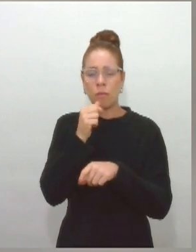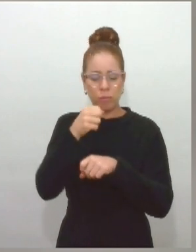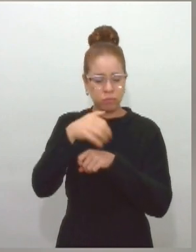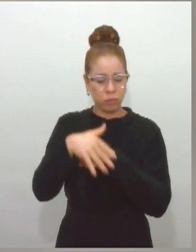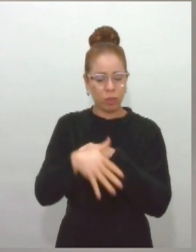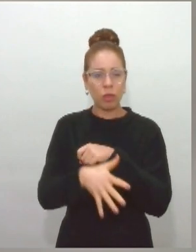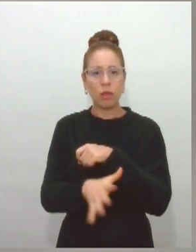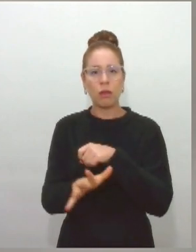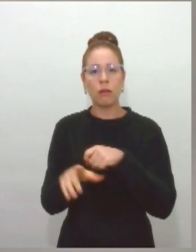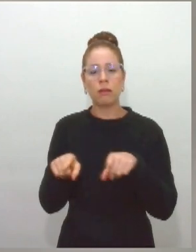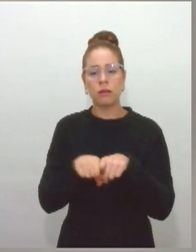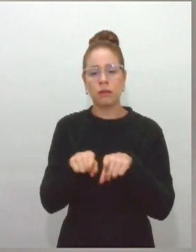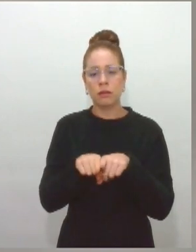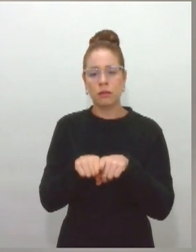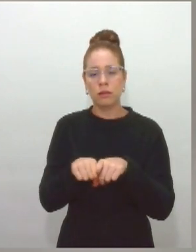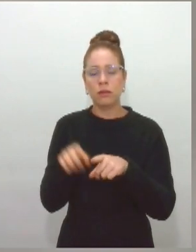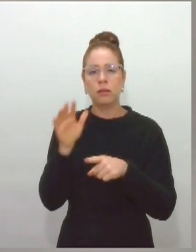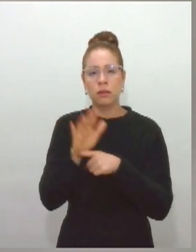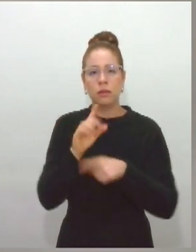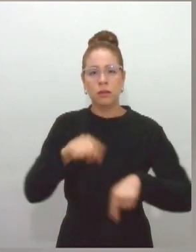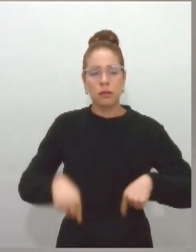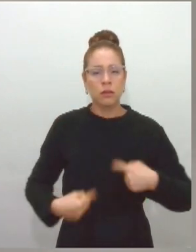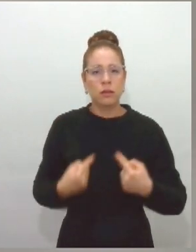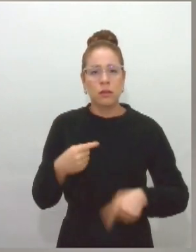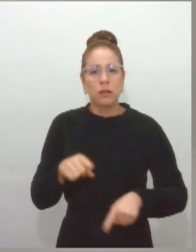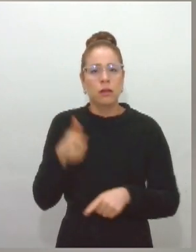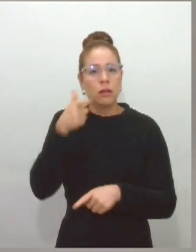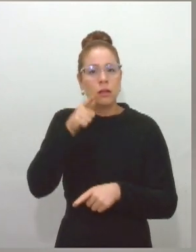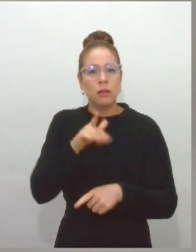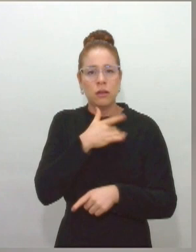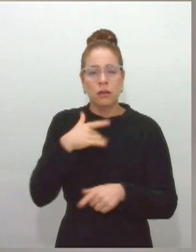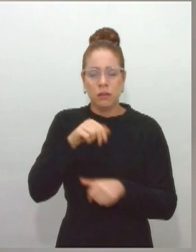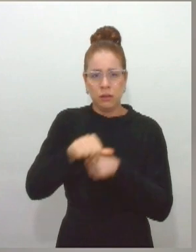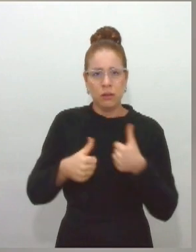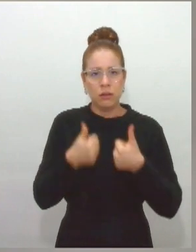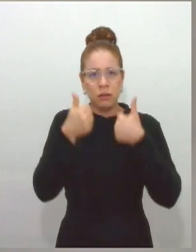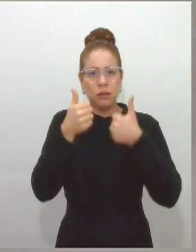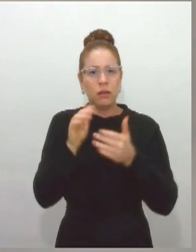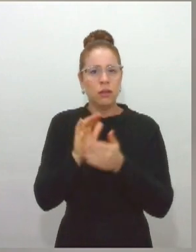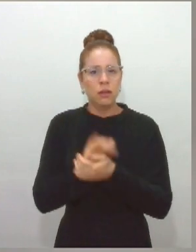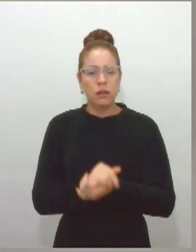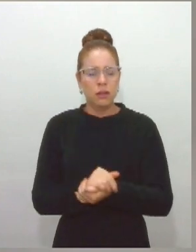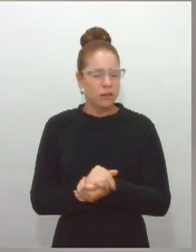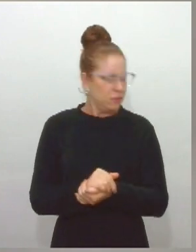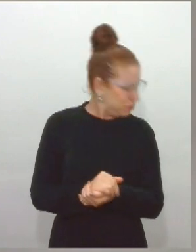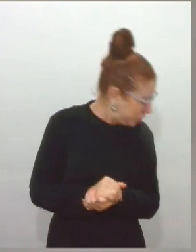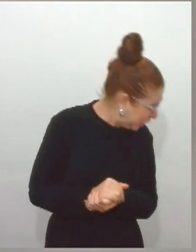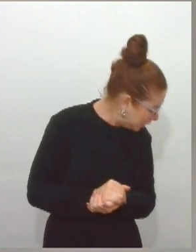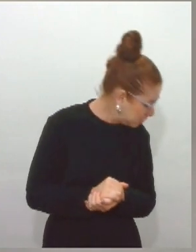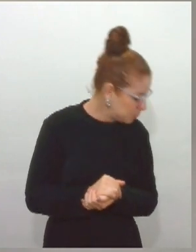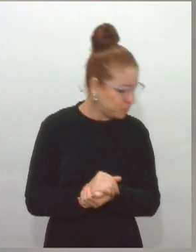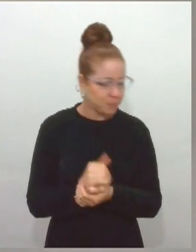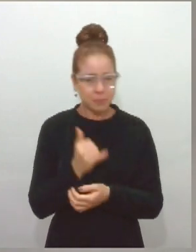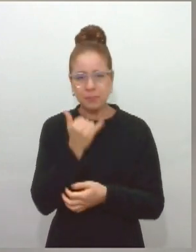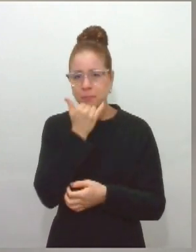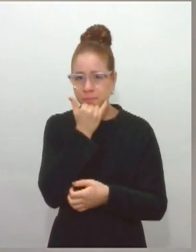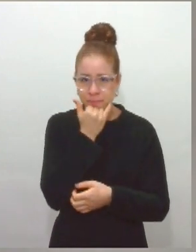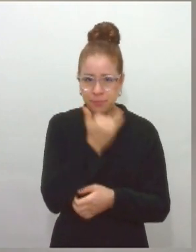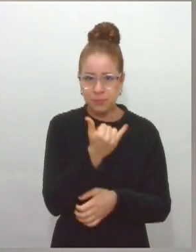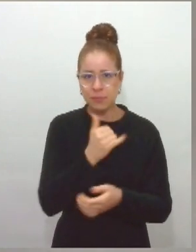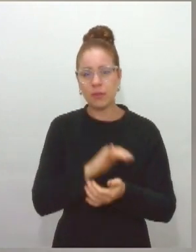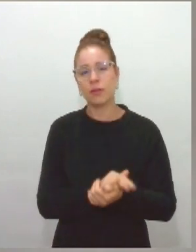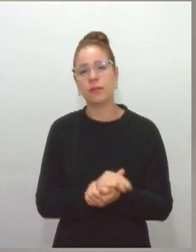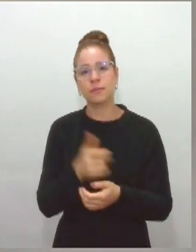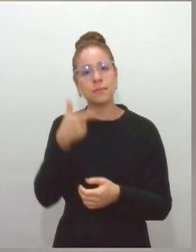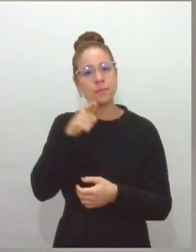o organismo a recuperar aquele tecido, né, que foi perdido em alguma circunstância, e até que ele possa se recuperar,